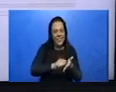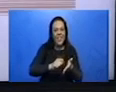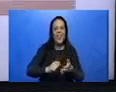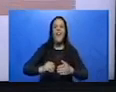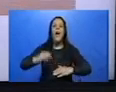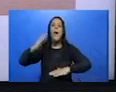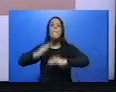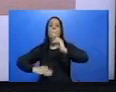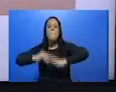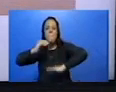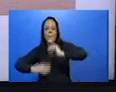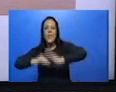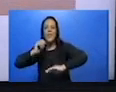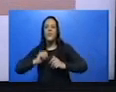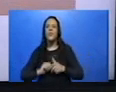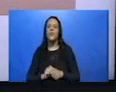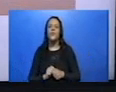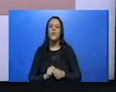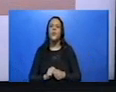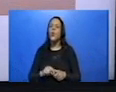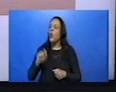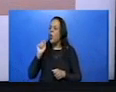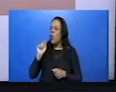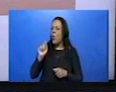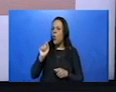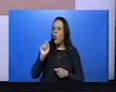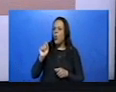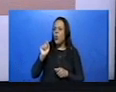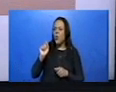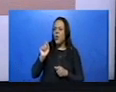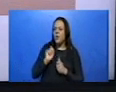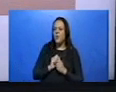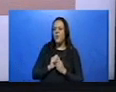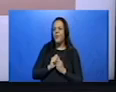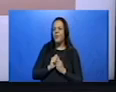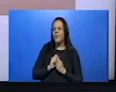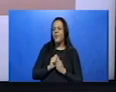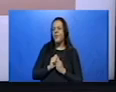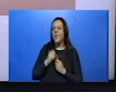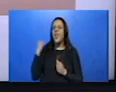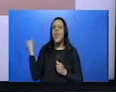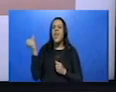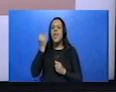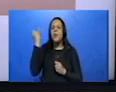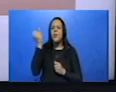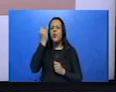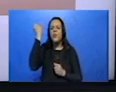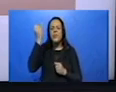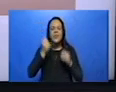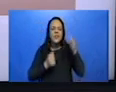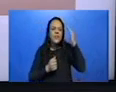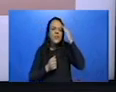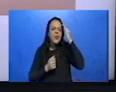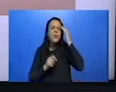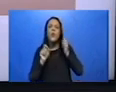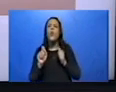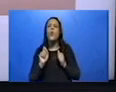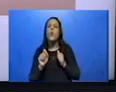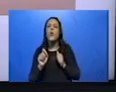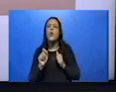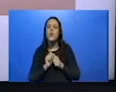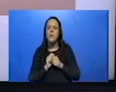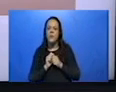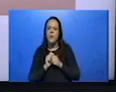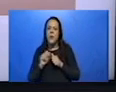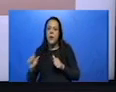prática? O que uma resenha, olha, é importante vocês coletarem primeiro, sabe? Informações do livro.